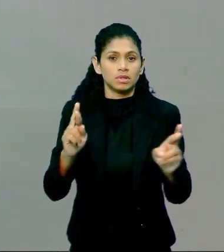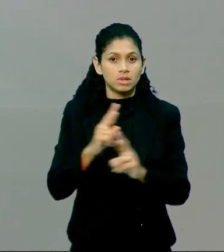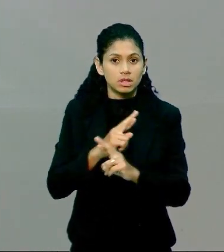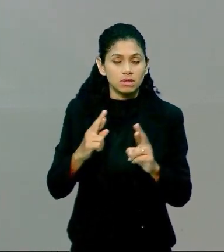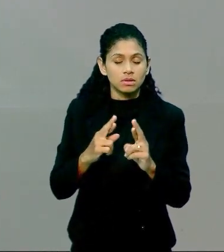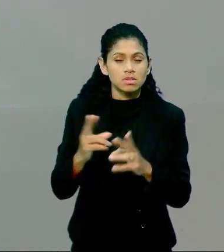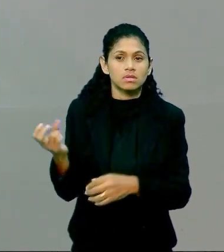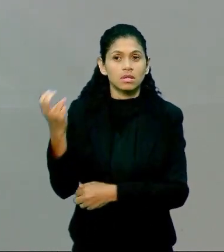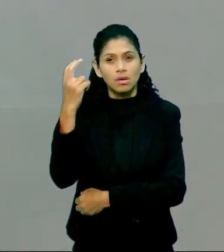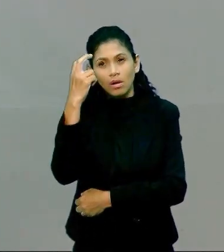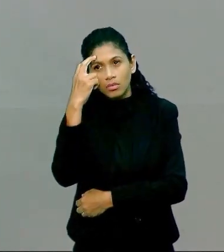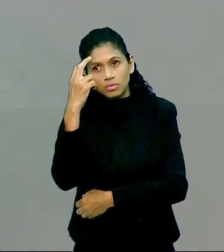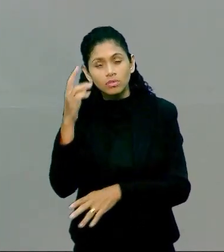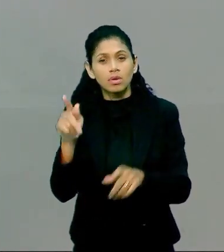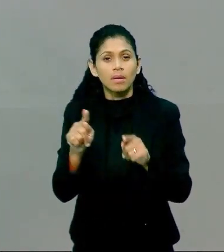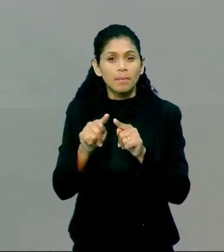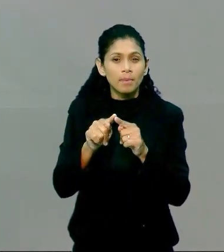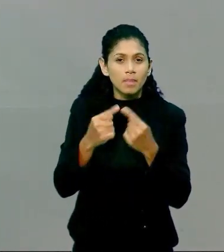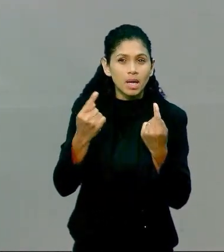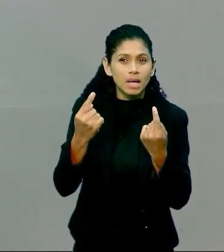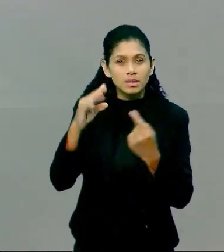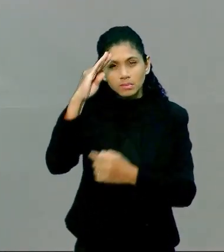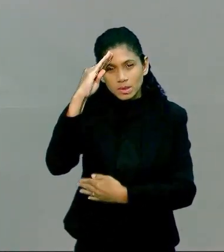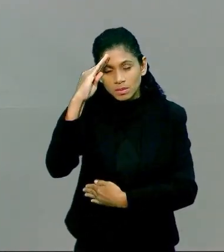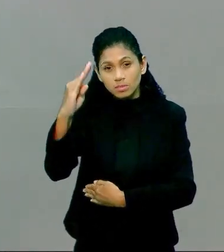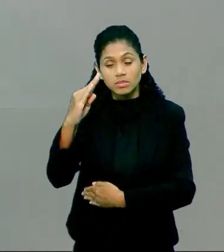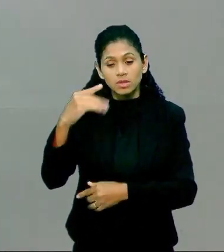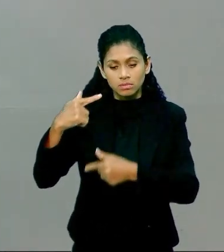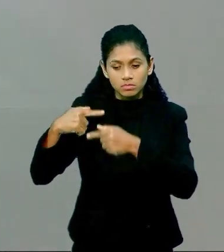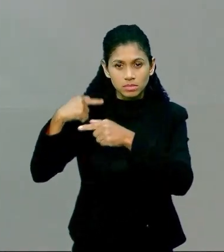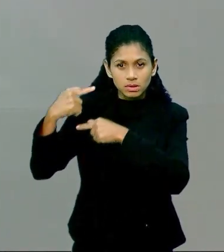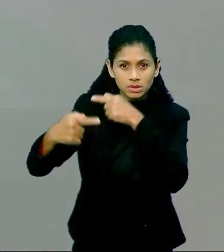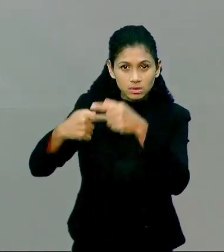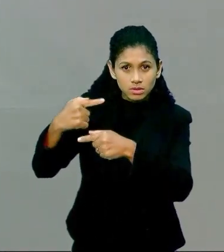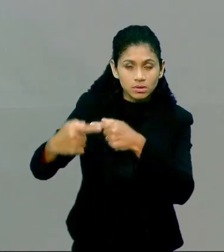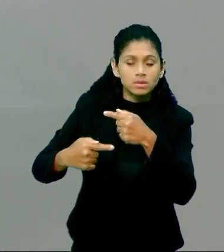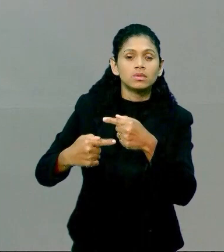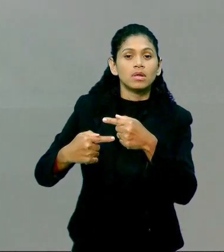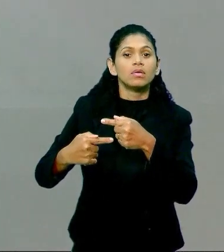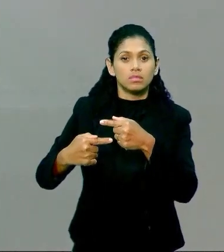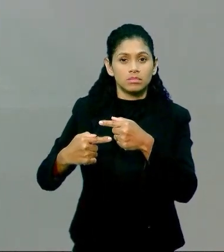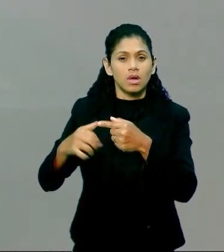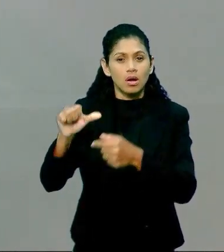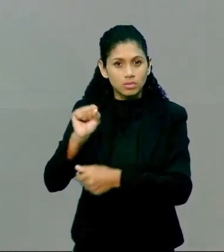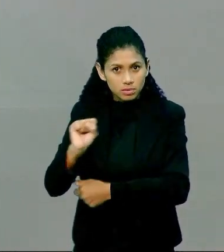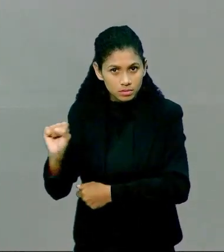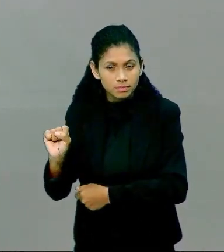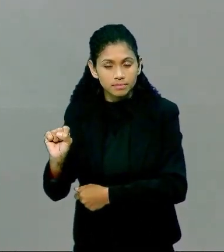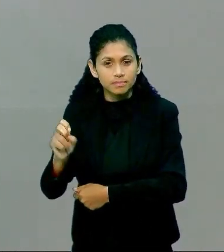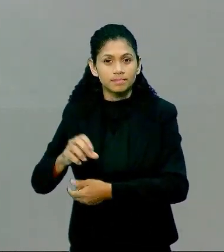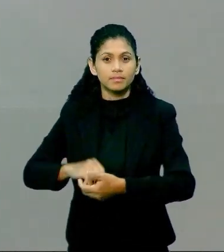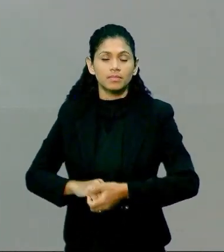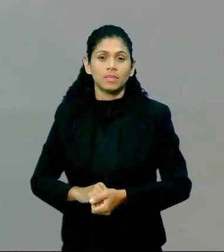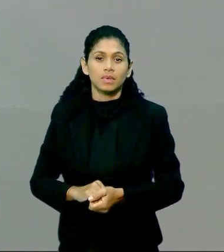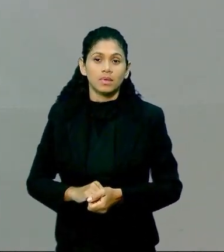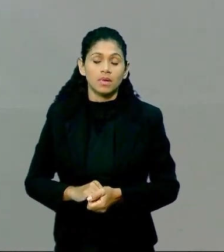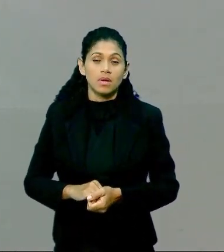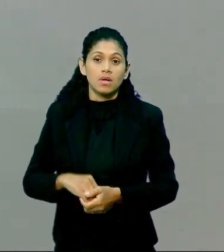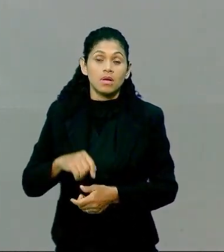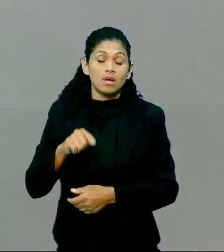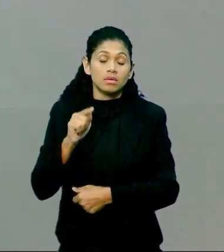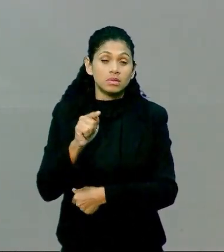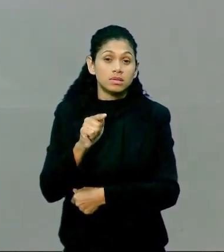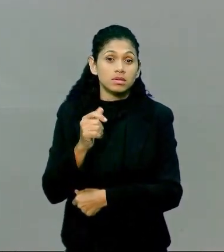valorização cultural, né? Mas acima de tudo, ele fala da tradição sefardita, né? Para quem não conhece muito aí, né, da história aí